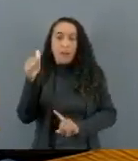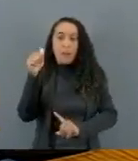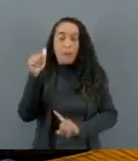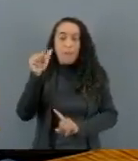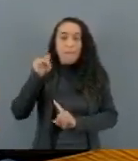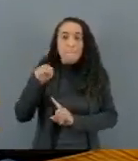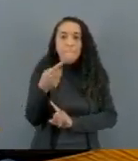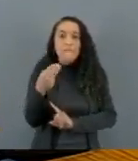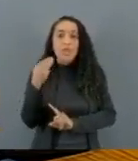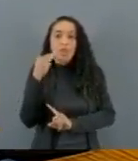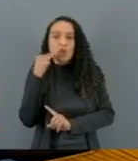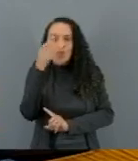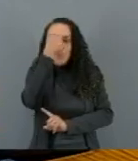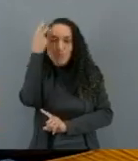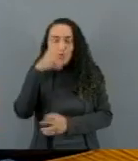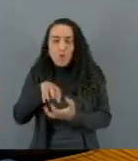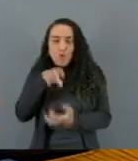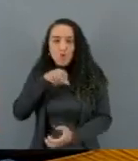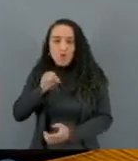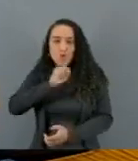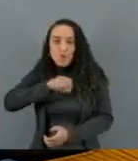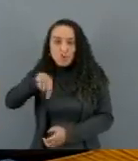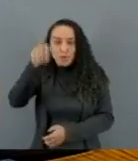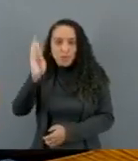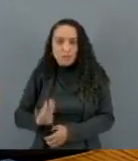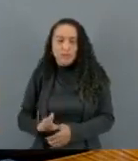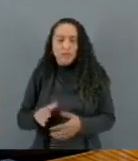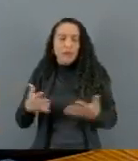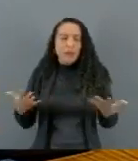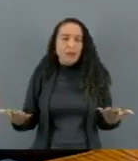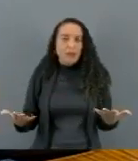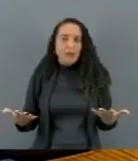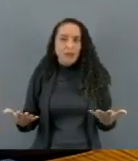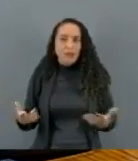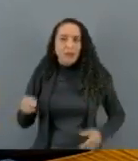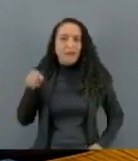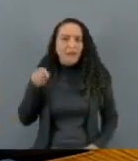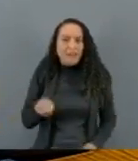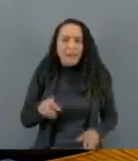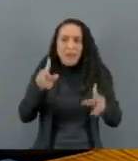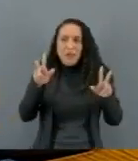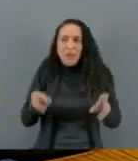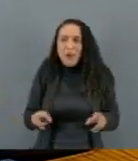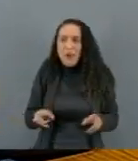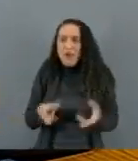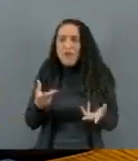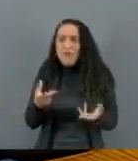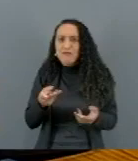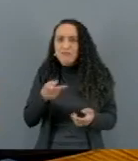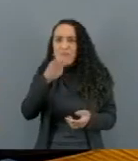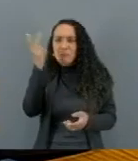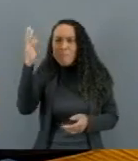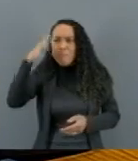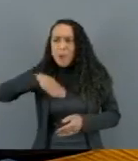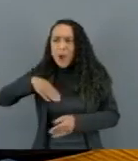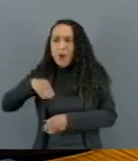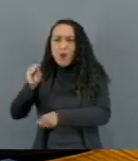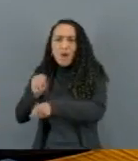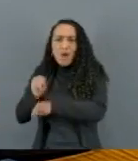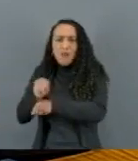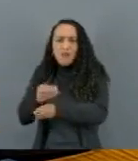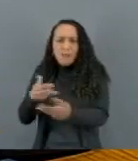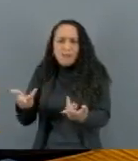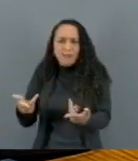idosos brasileiros. Literalmente, você botar a raposa para tomar conta do galinheiro. É um deboche com a